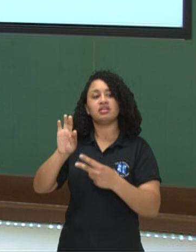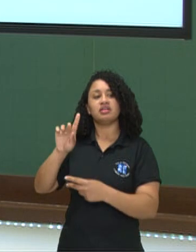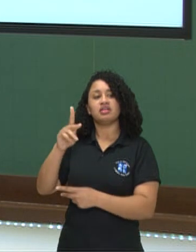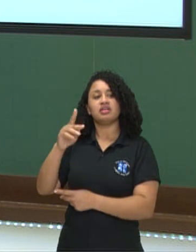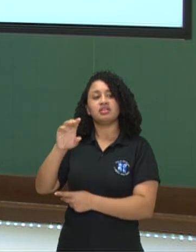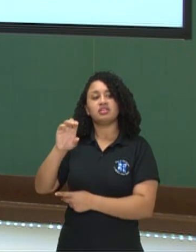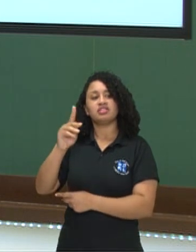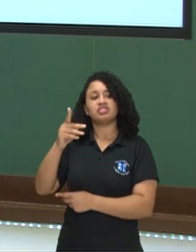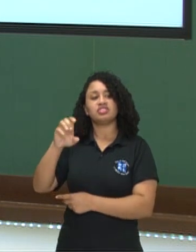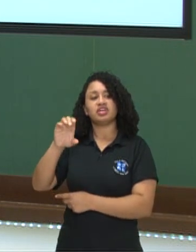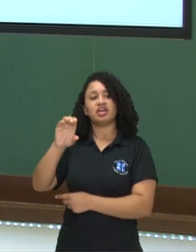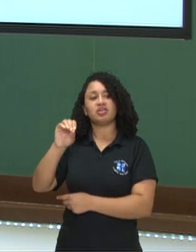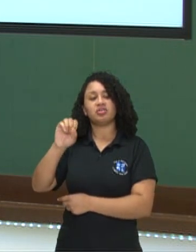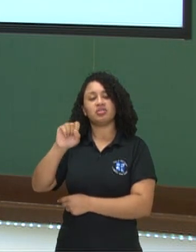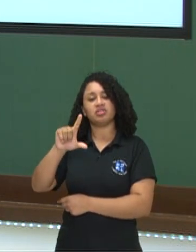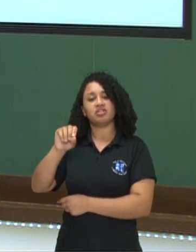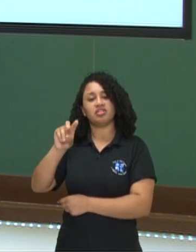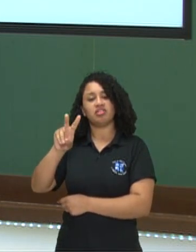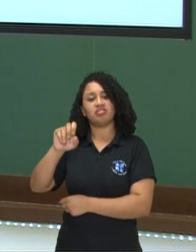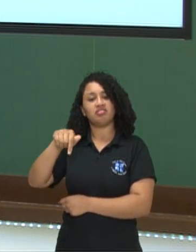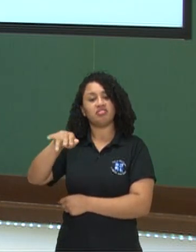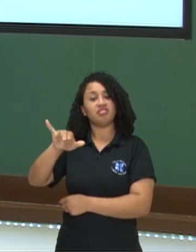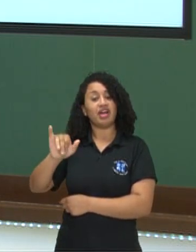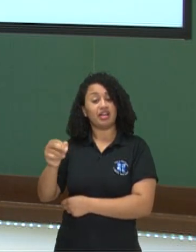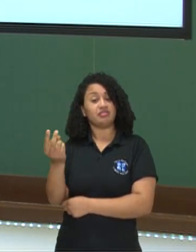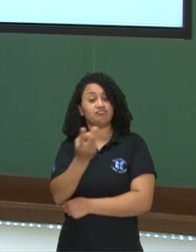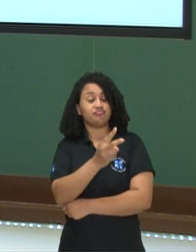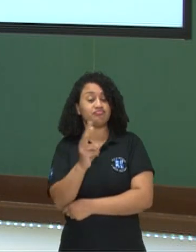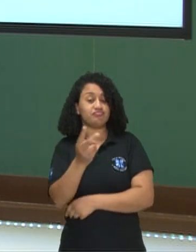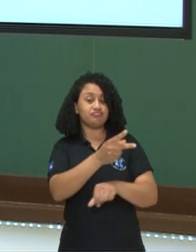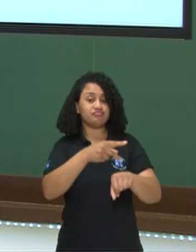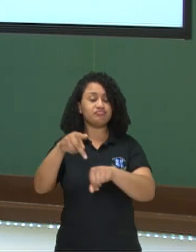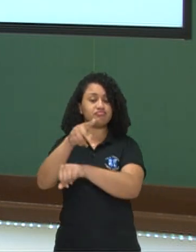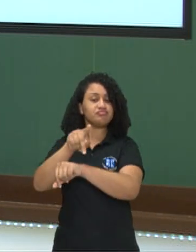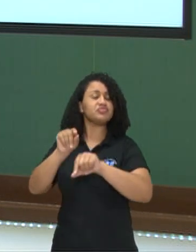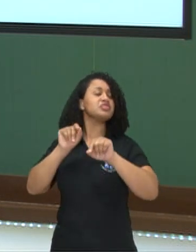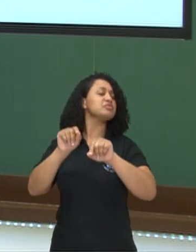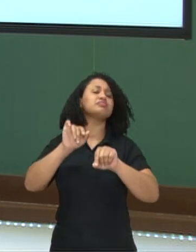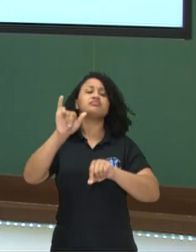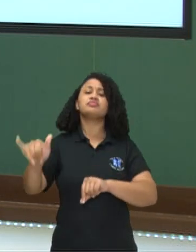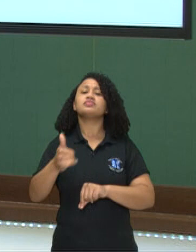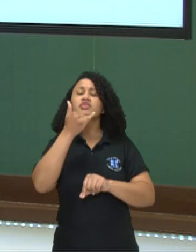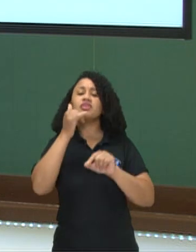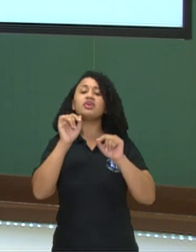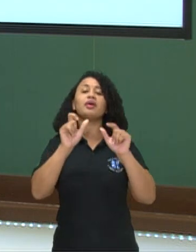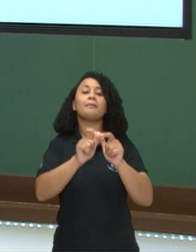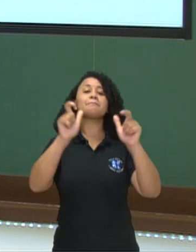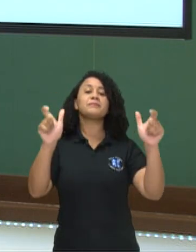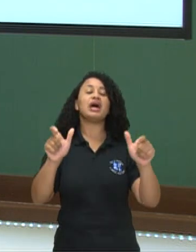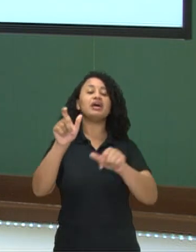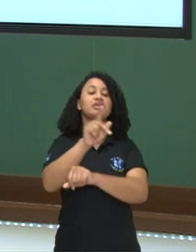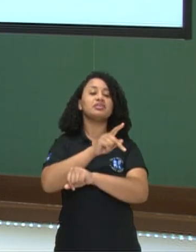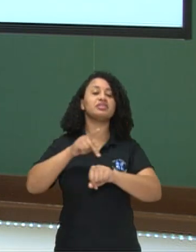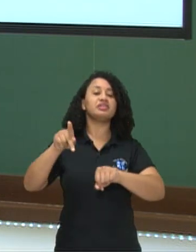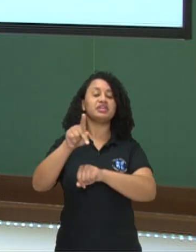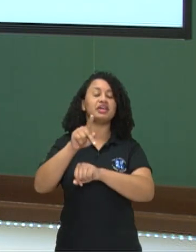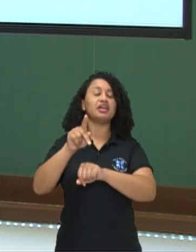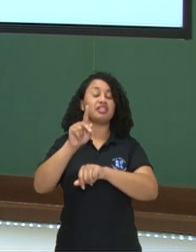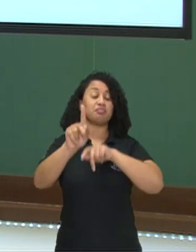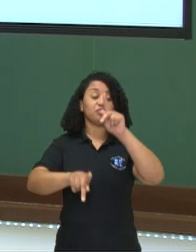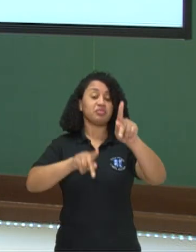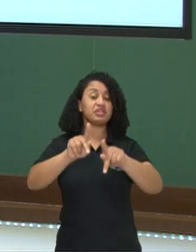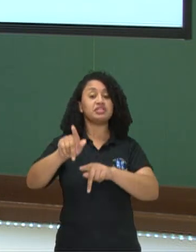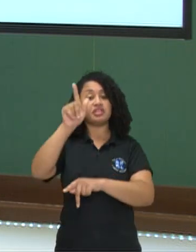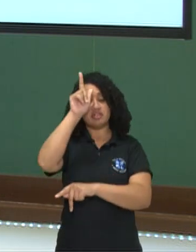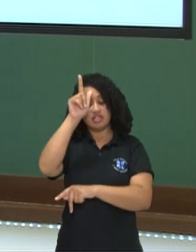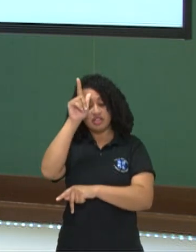Tchecoslováquia. Então são os dois países invadidos pela Alemanha sob a justificativa de que a maioria da população alemã nesses lugares, de